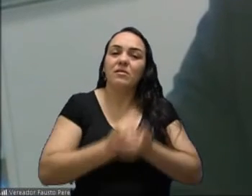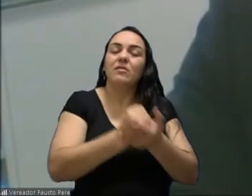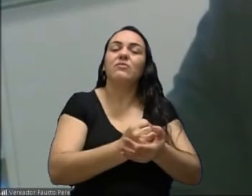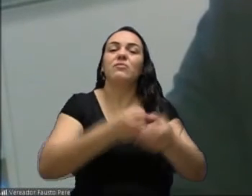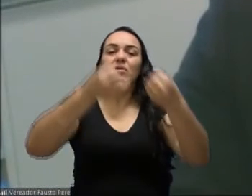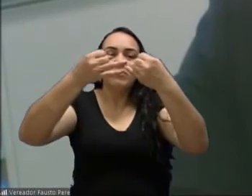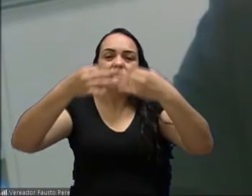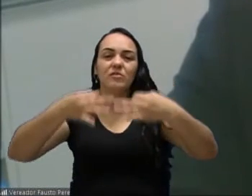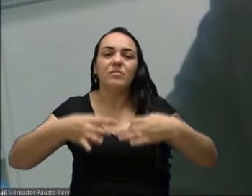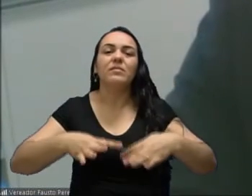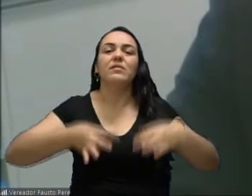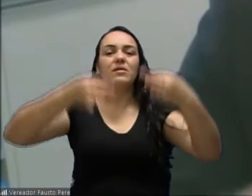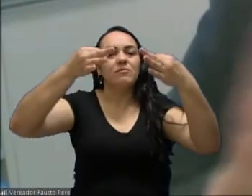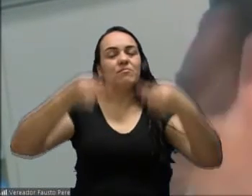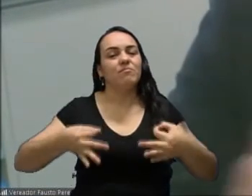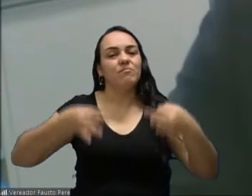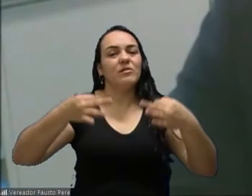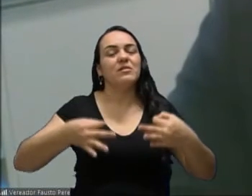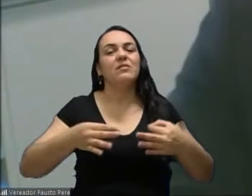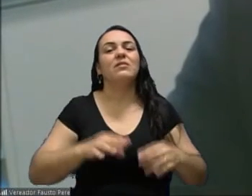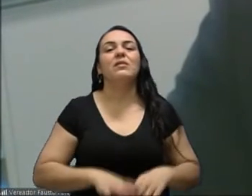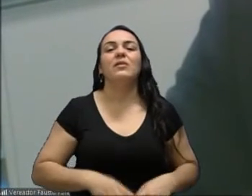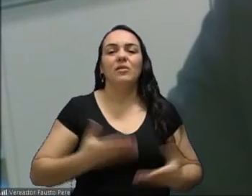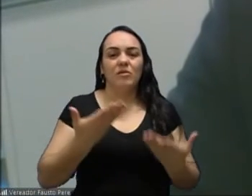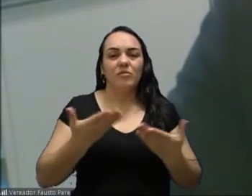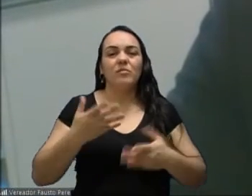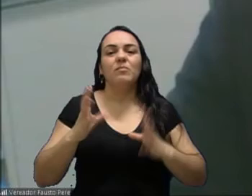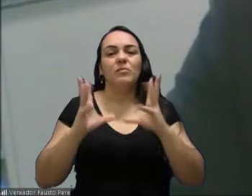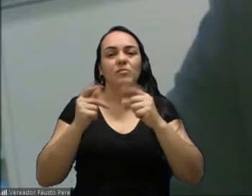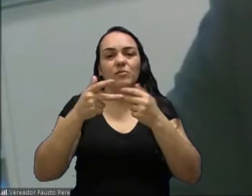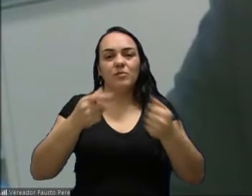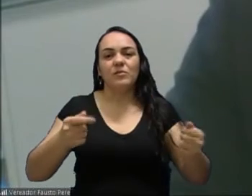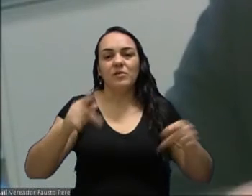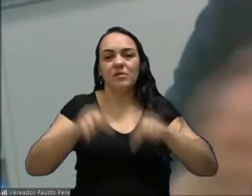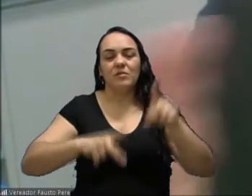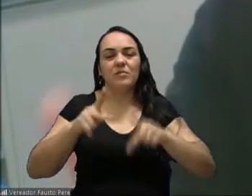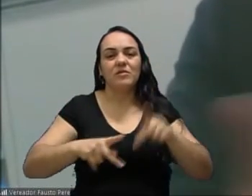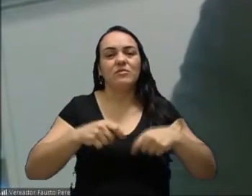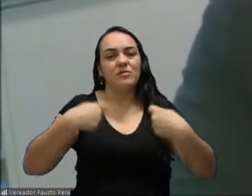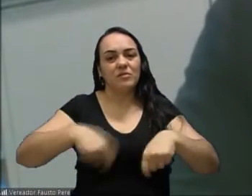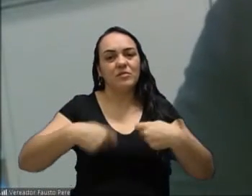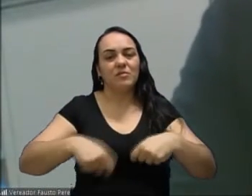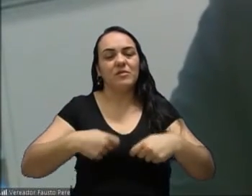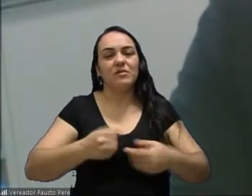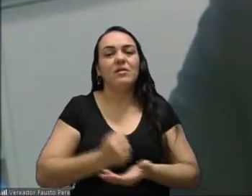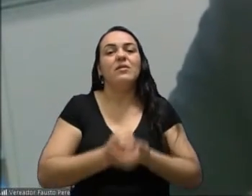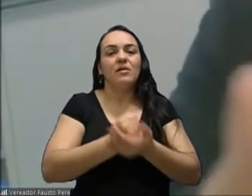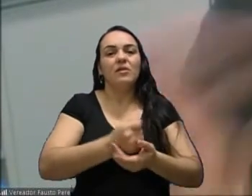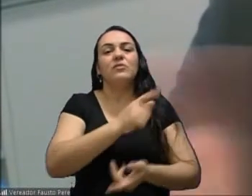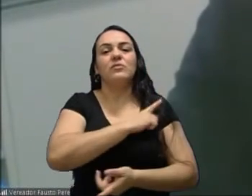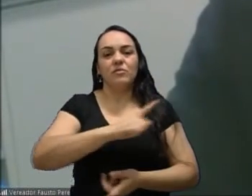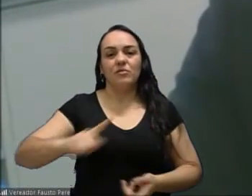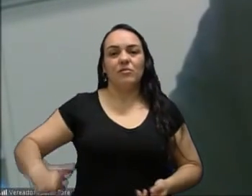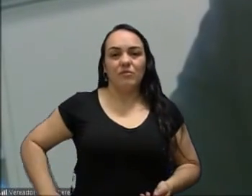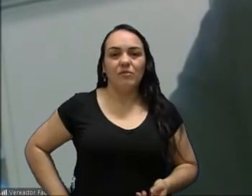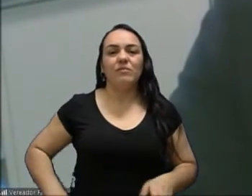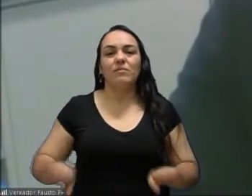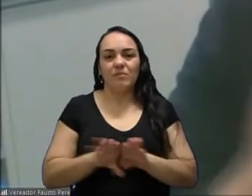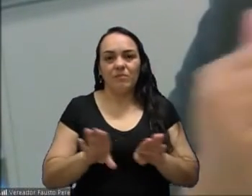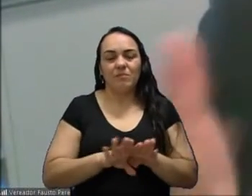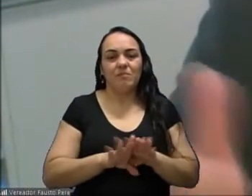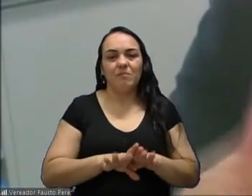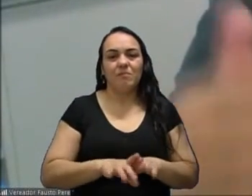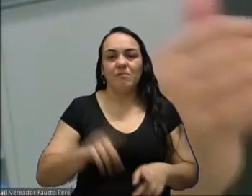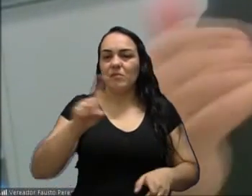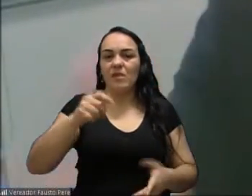explicação de uma forma correta para essa população que necessita desse apoio do governo e como é falado ali não é nada